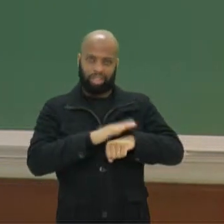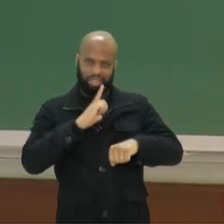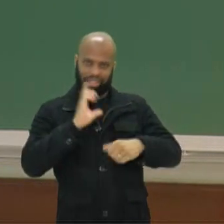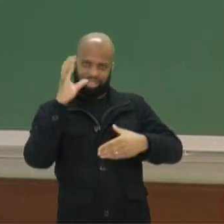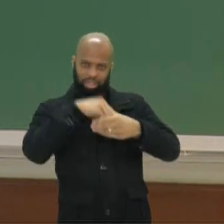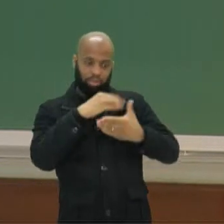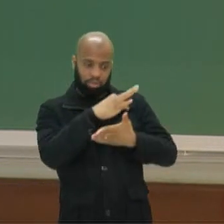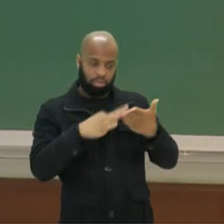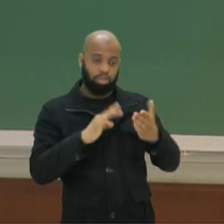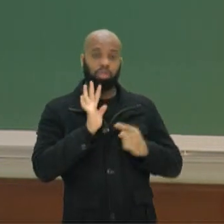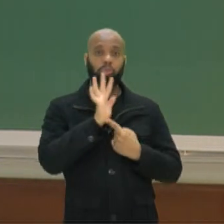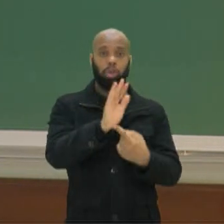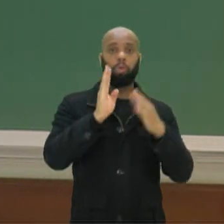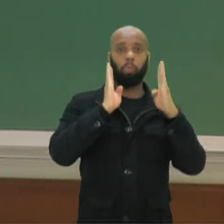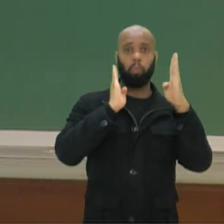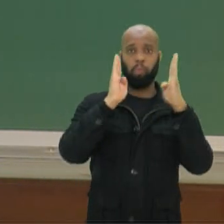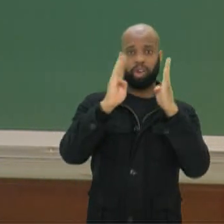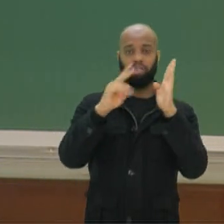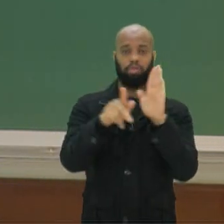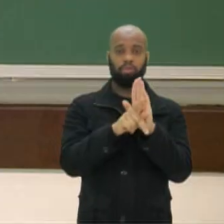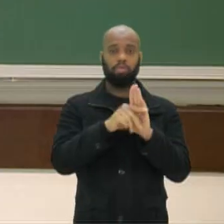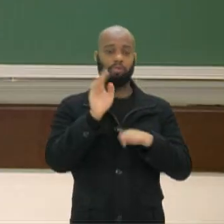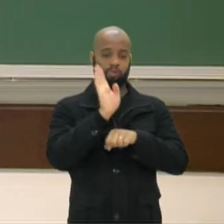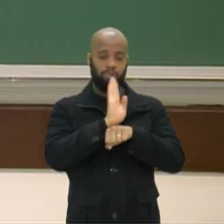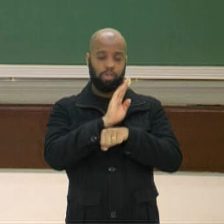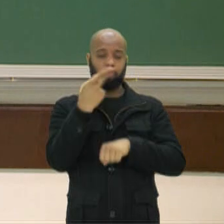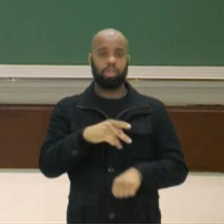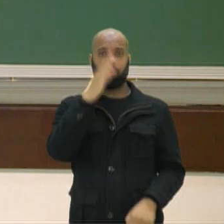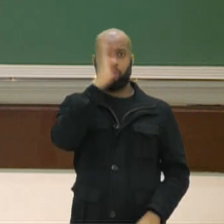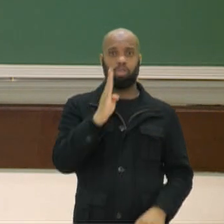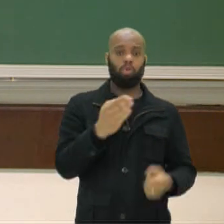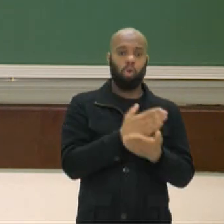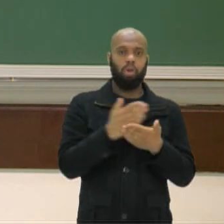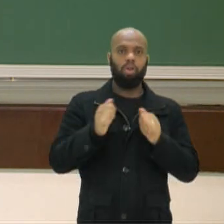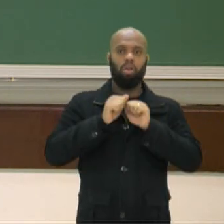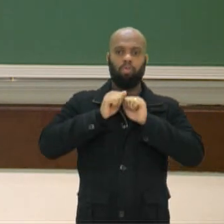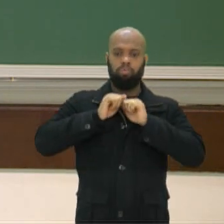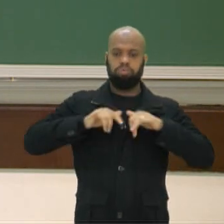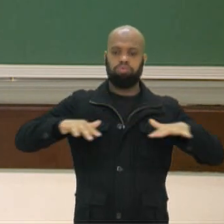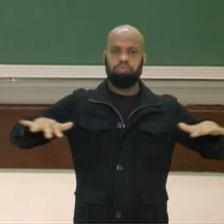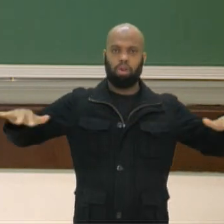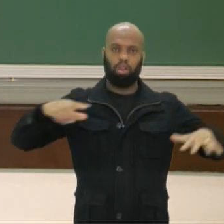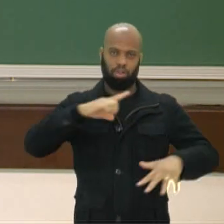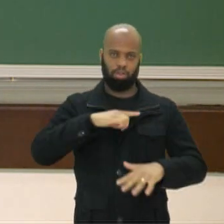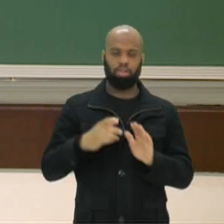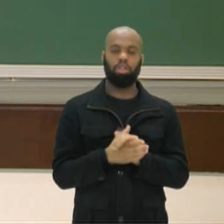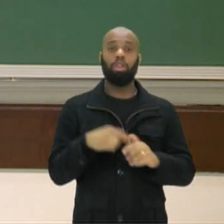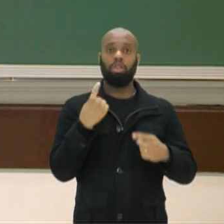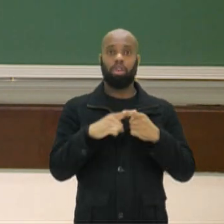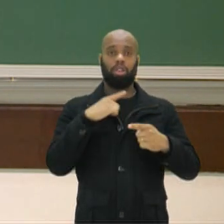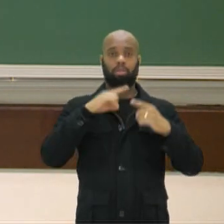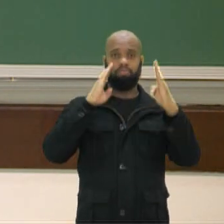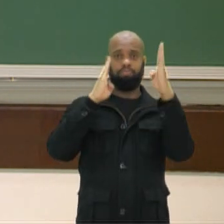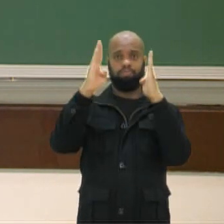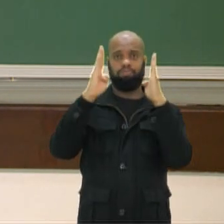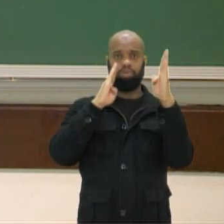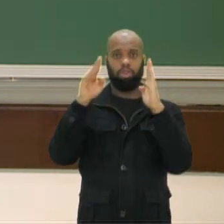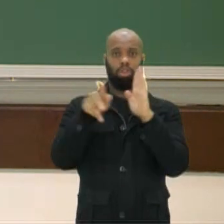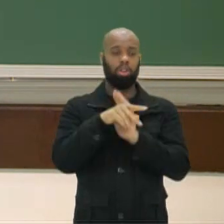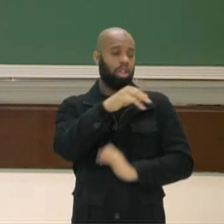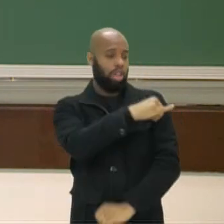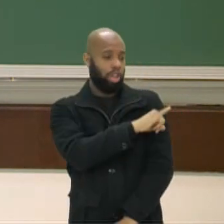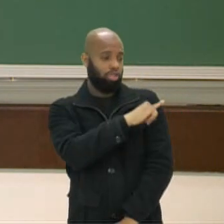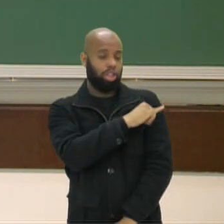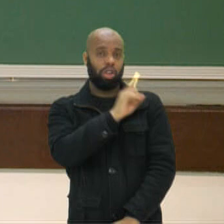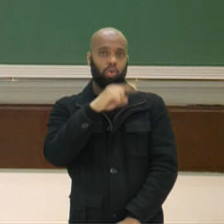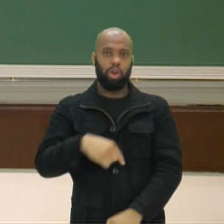mostra justamente o período em que o filme brasileiro começou a ter uma ascensão. Que durante o período que o Rio de Janeiro